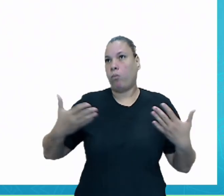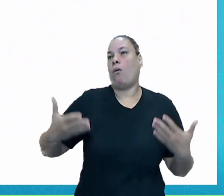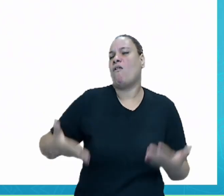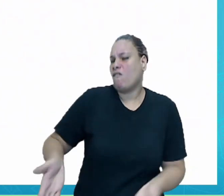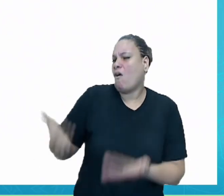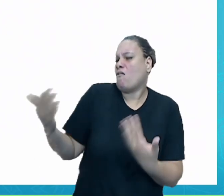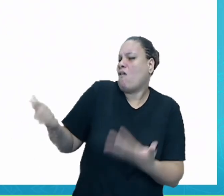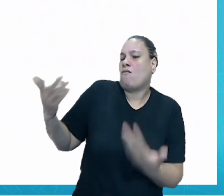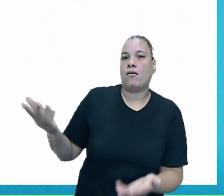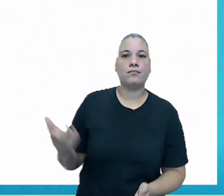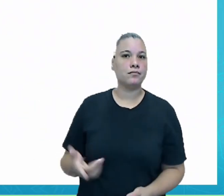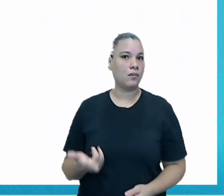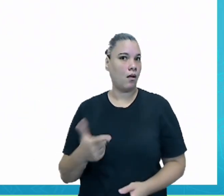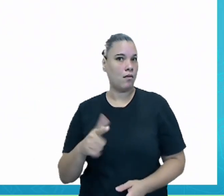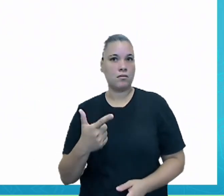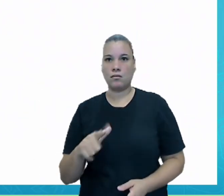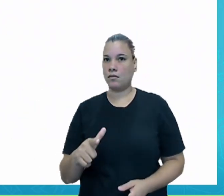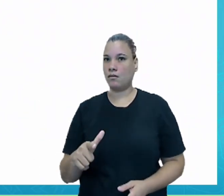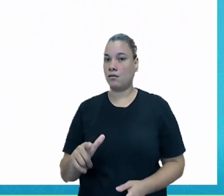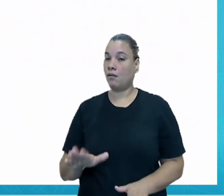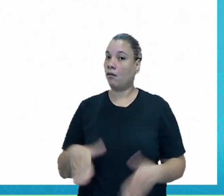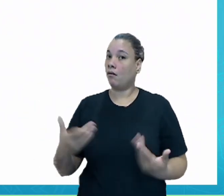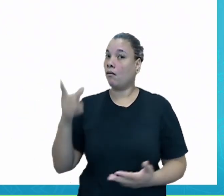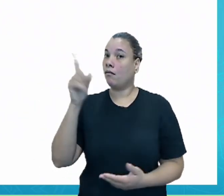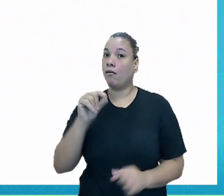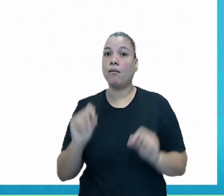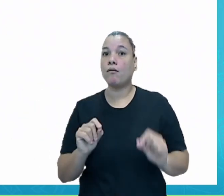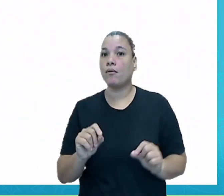nome. Nome, eu falo de substantivo.